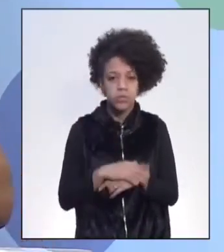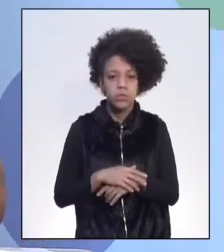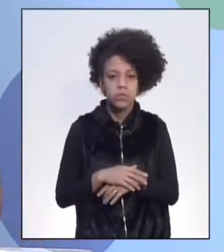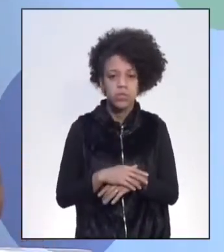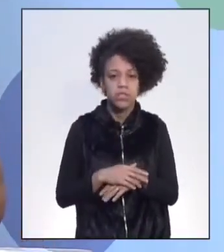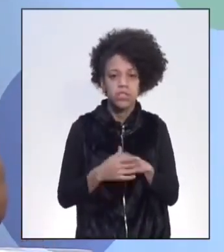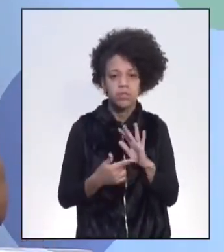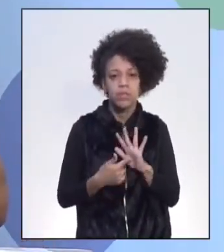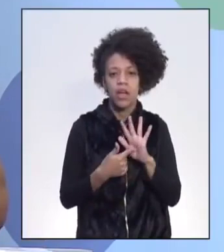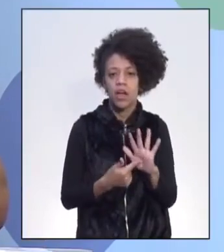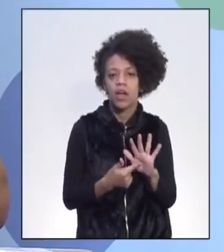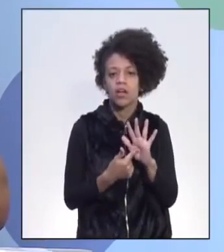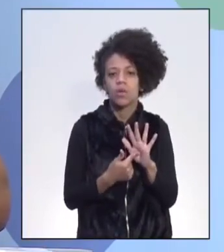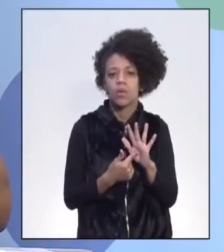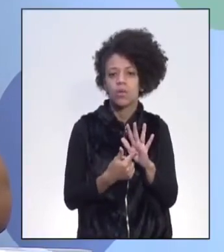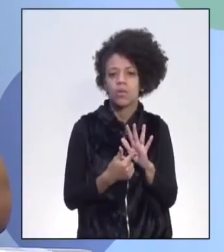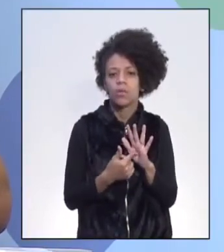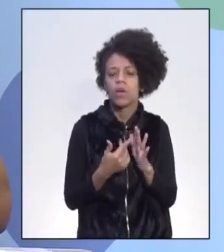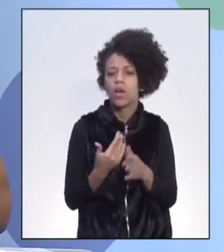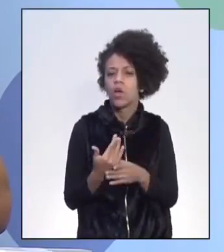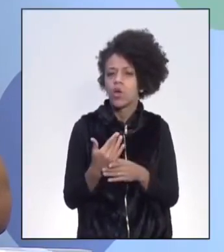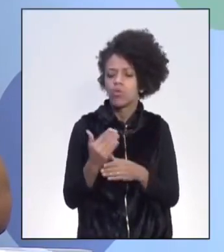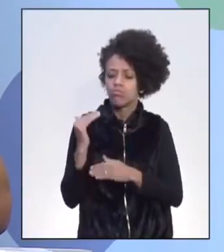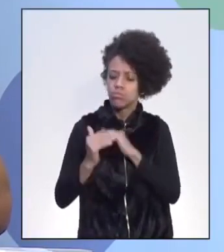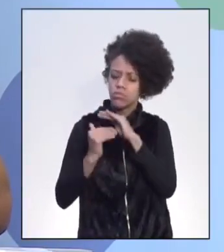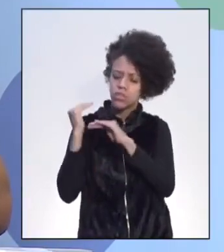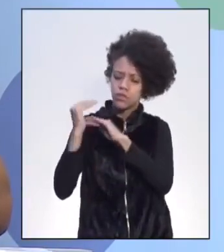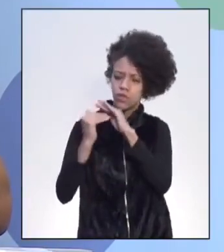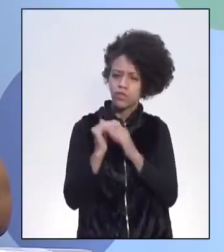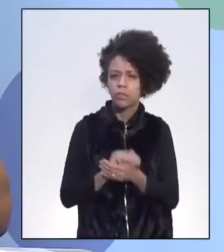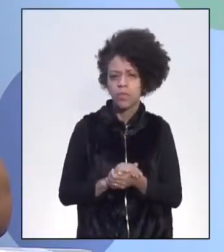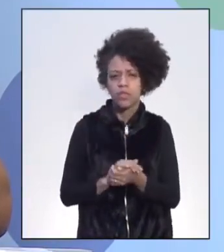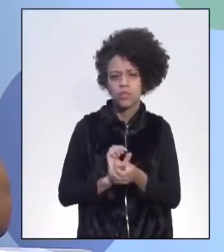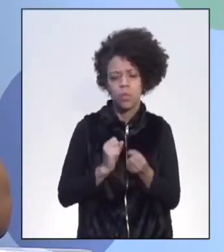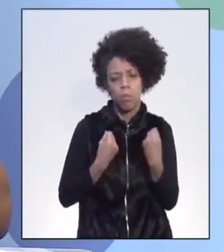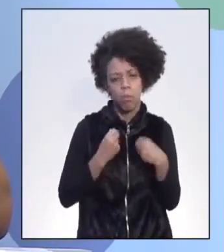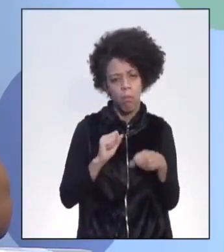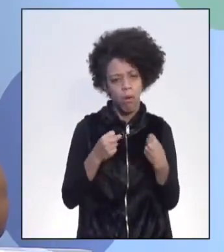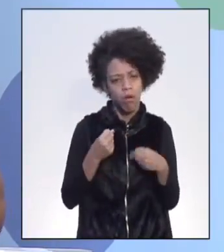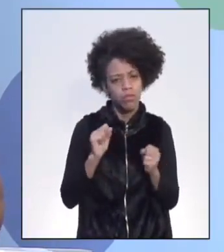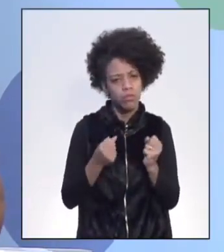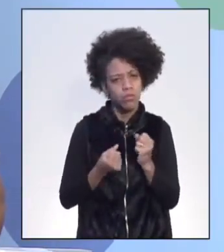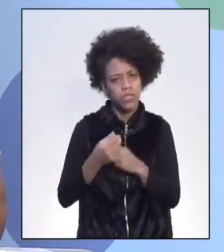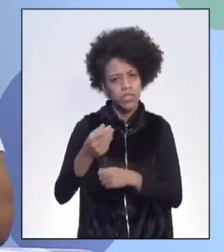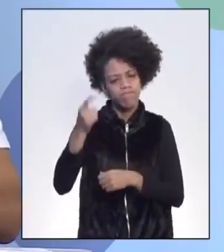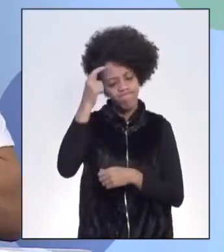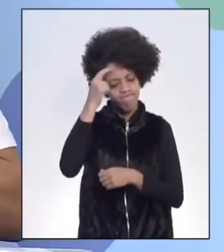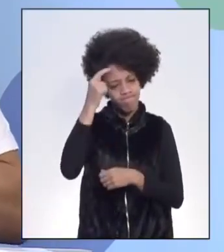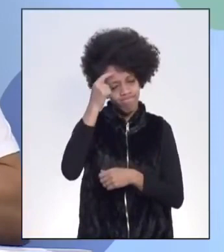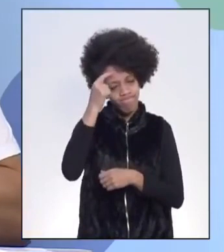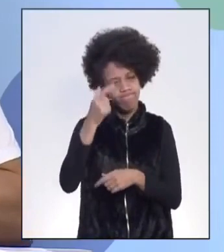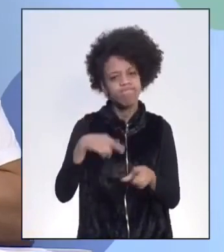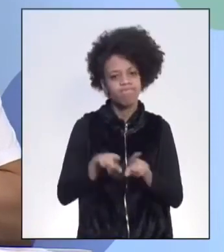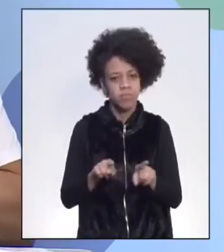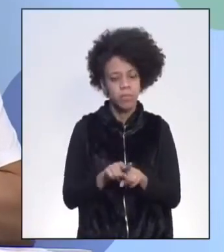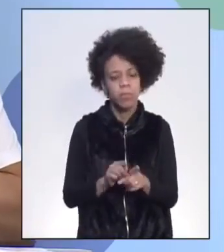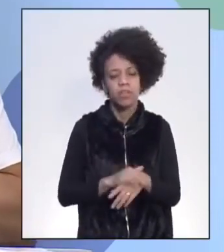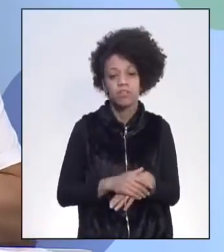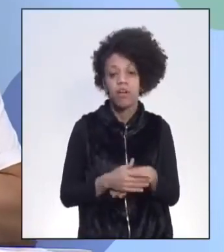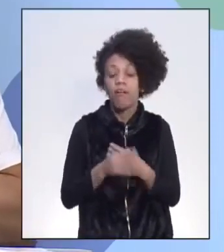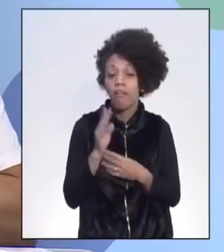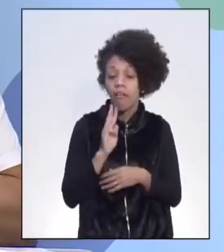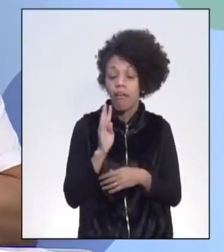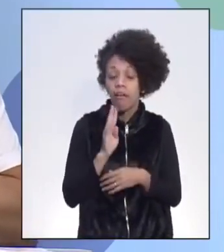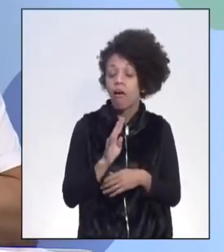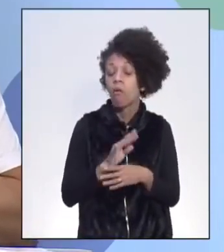bem captada essa questão do nosso desenvolvimento motor e intelectual junto, né, que é bem legal. Foi